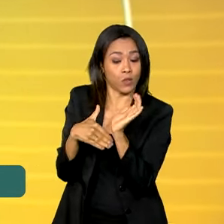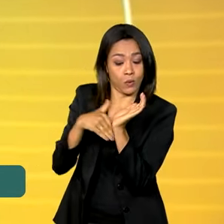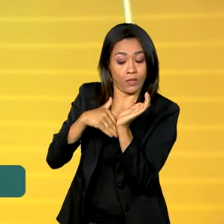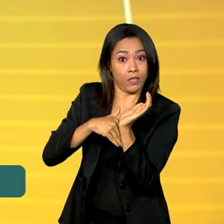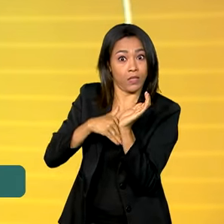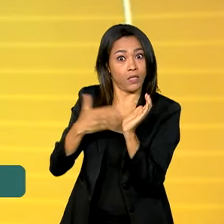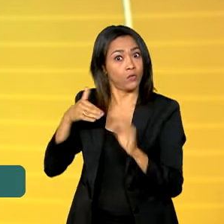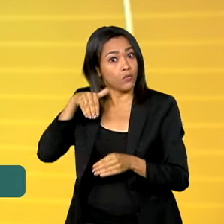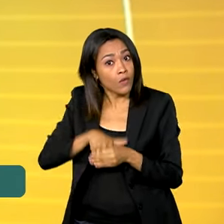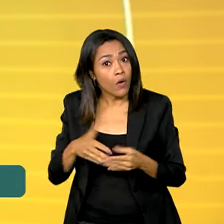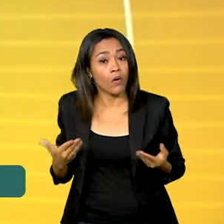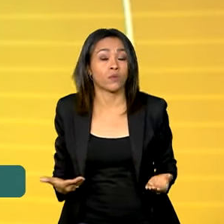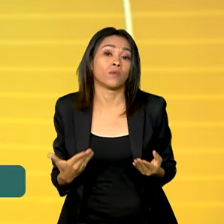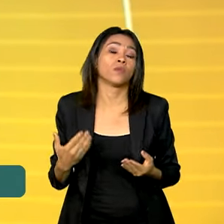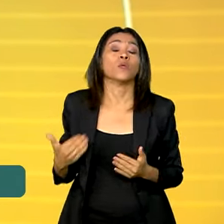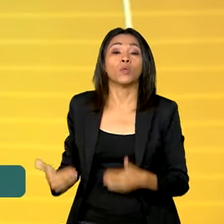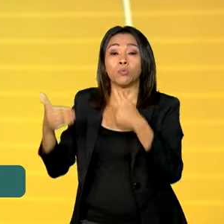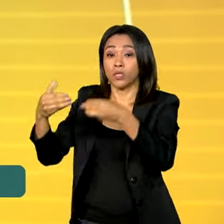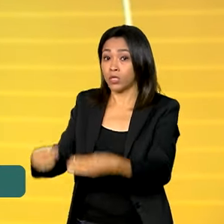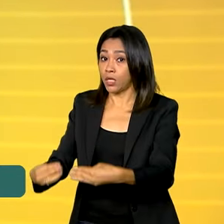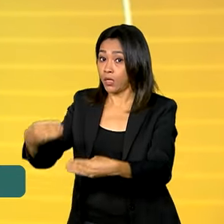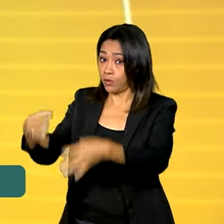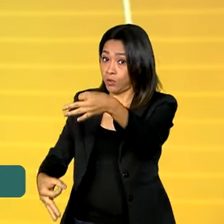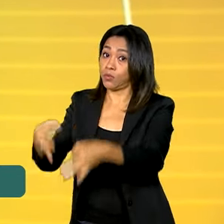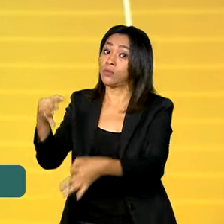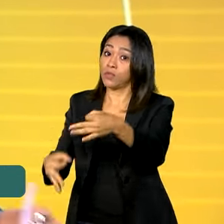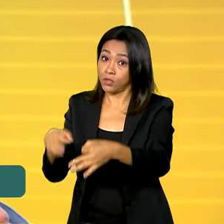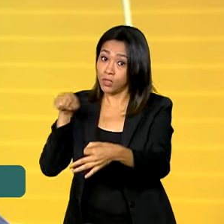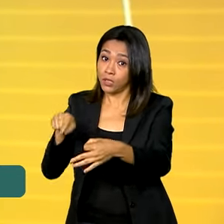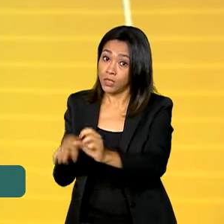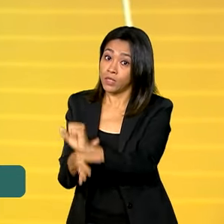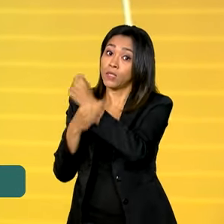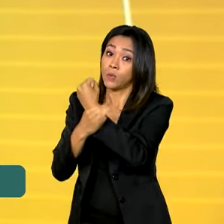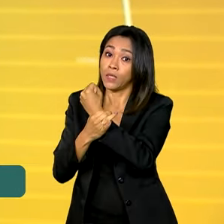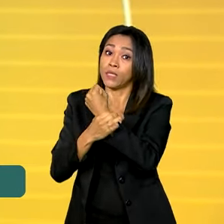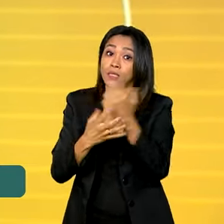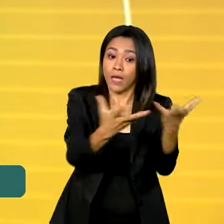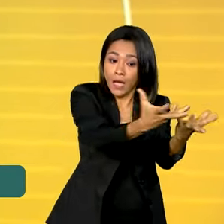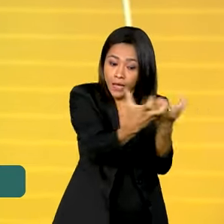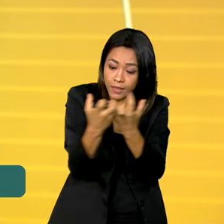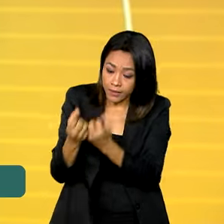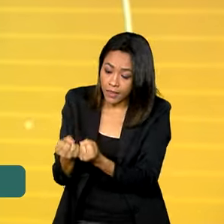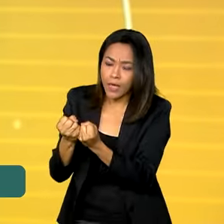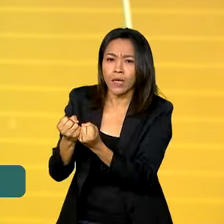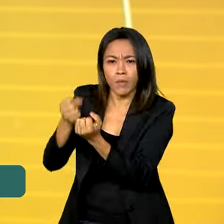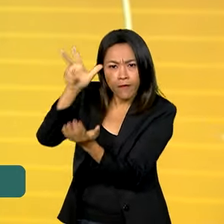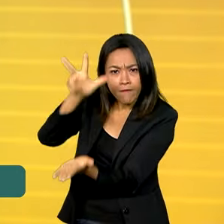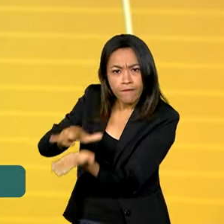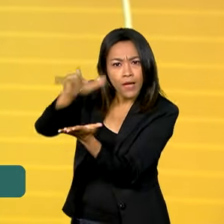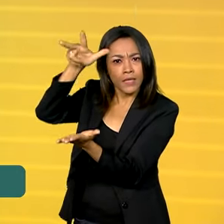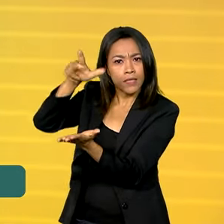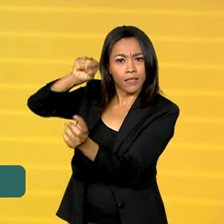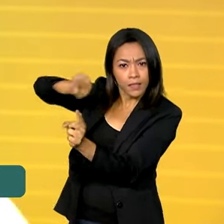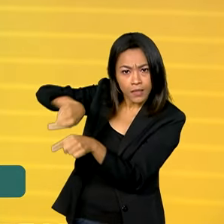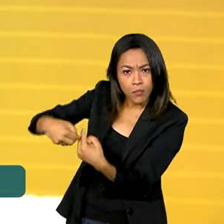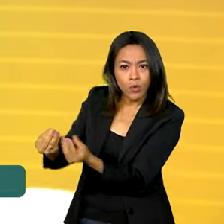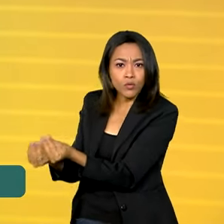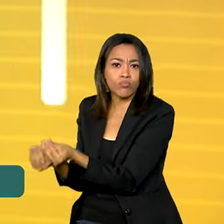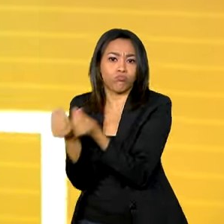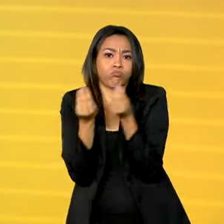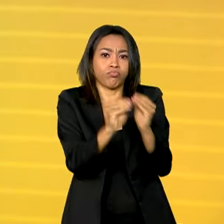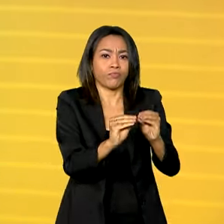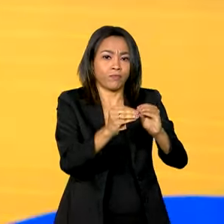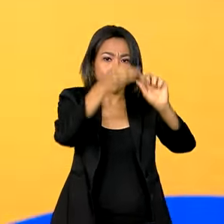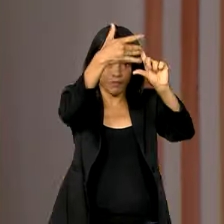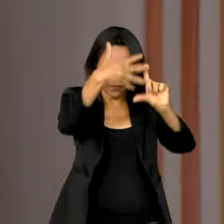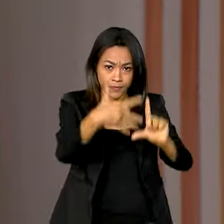de voto. O Ministério da Justiça e Segurança Pública concentra e valida esses dados estados, que são depois incluídos em uma plataforma